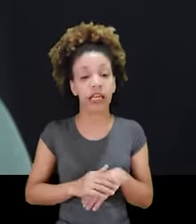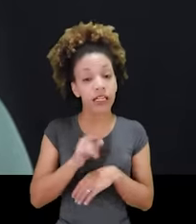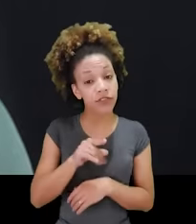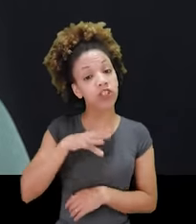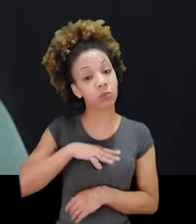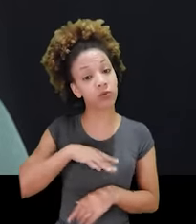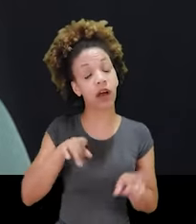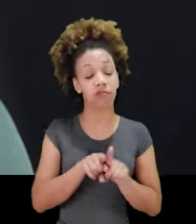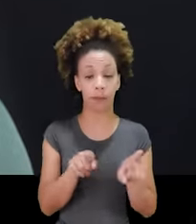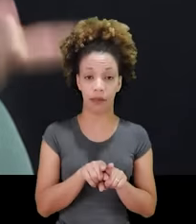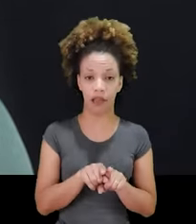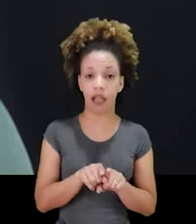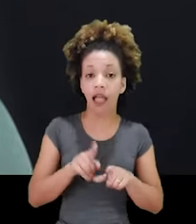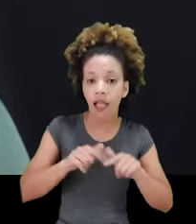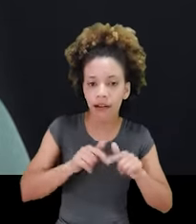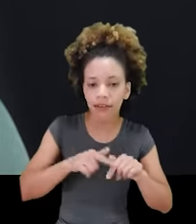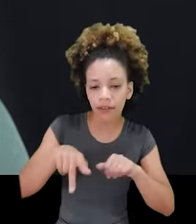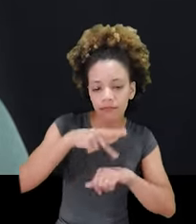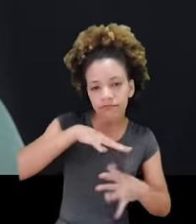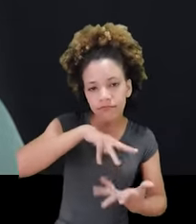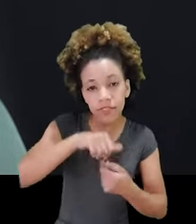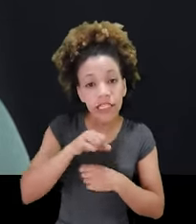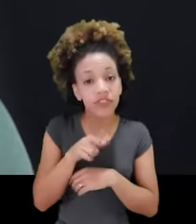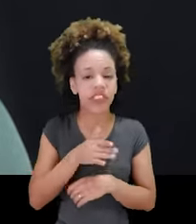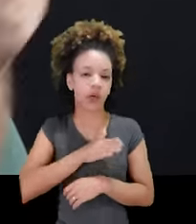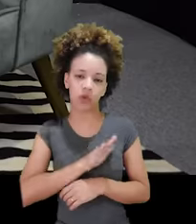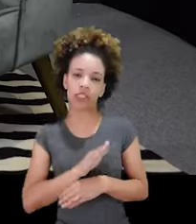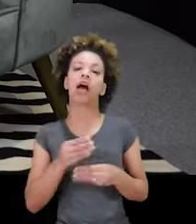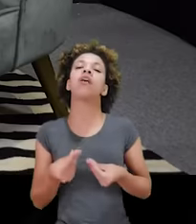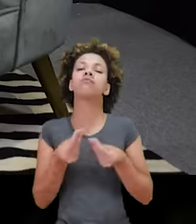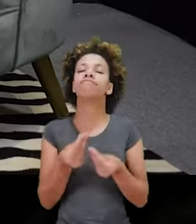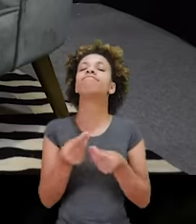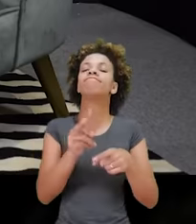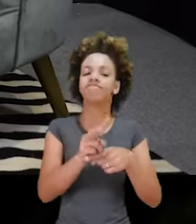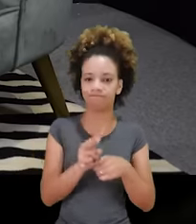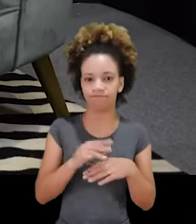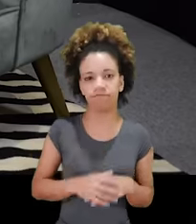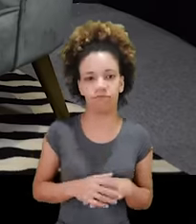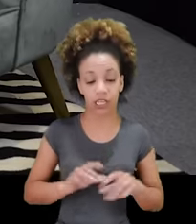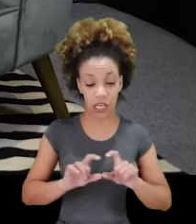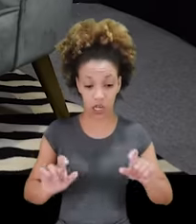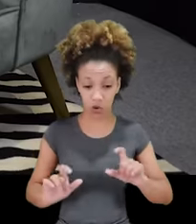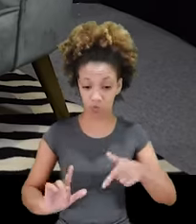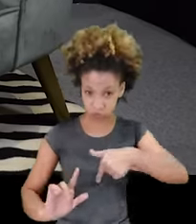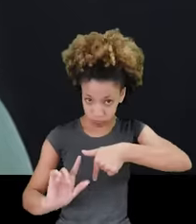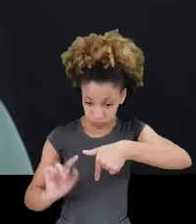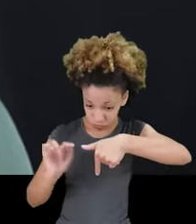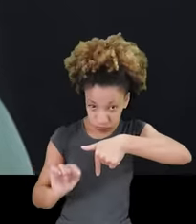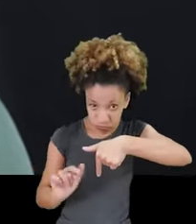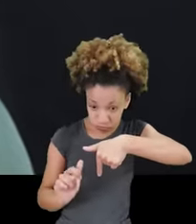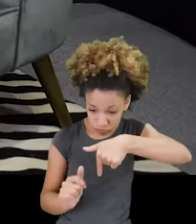você pode ter também, afinal, é internacional, entrega aqui, e se você não gostar, eles te devolvem, certo? Certo. E o link QR Code, você falou?